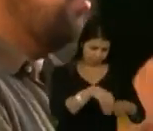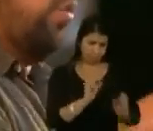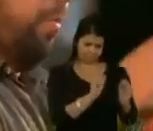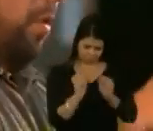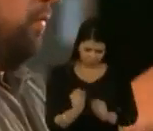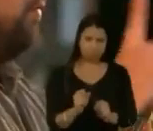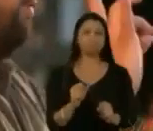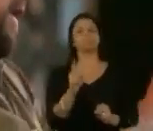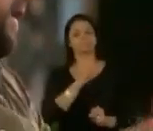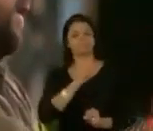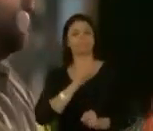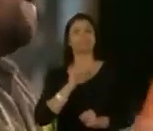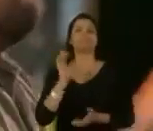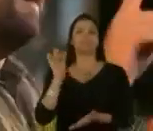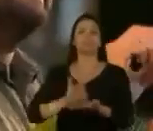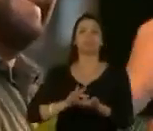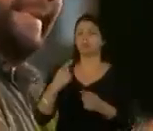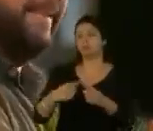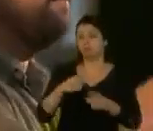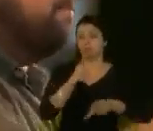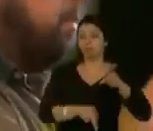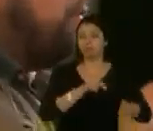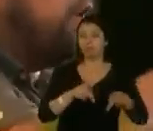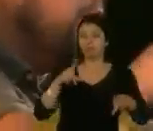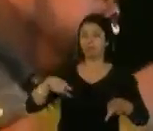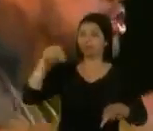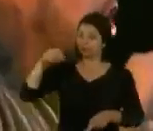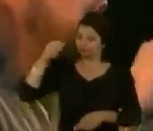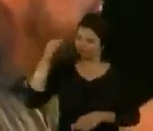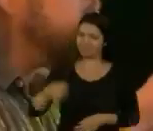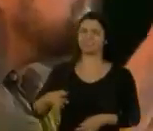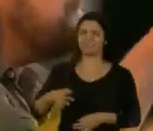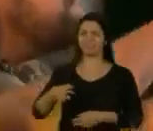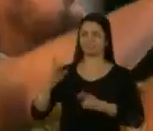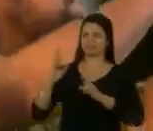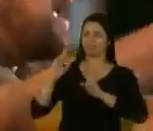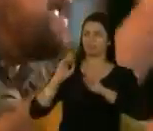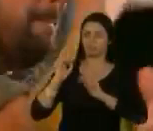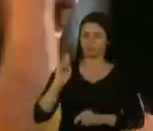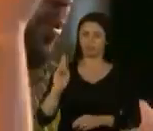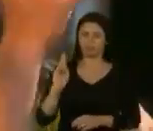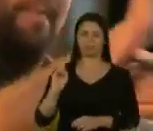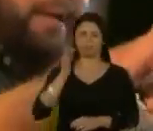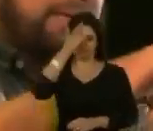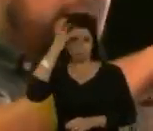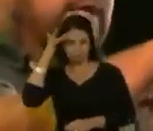ser verdade. Quando o povo escolhe bem os seus representantes.